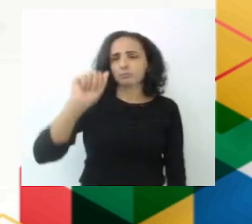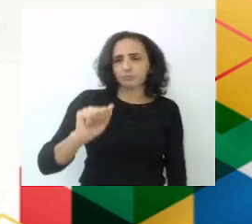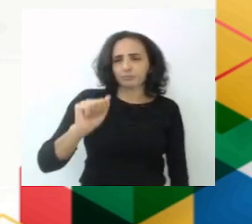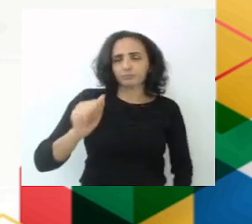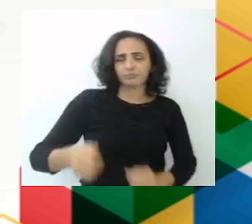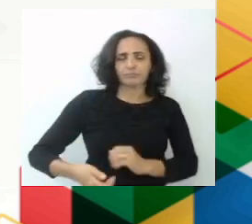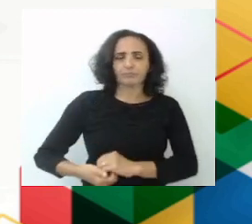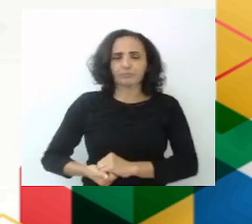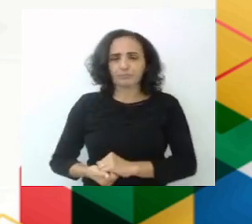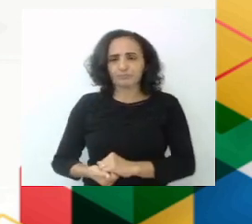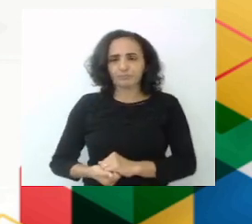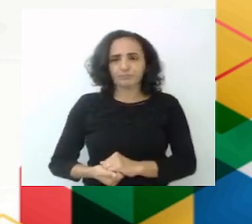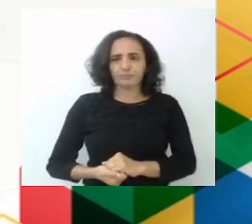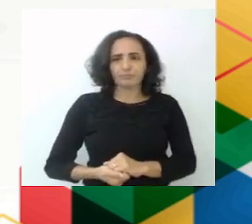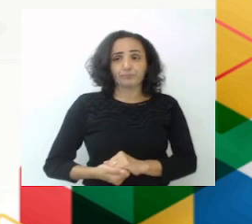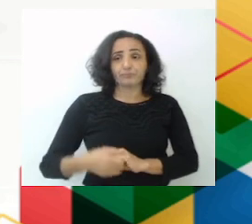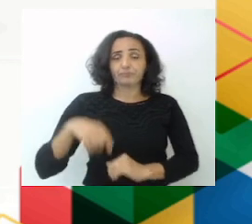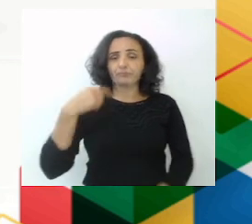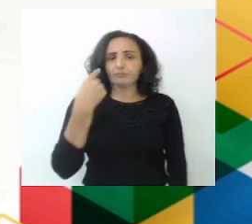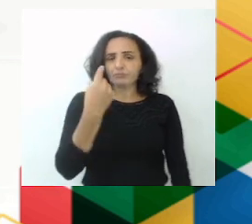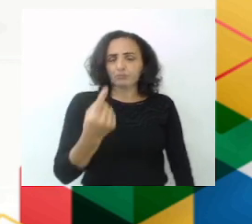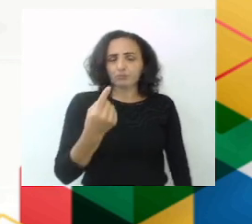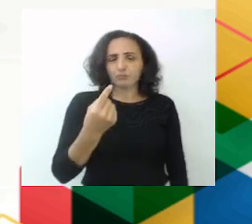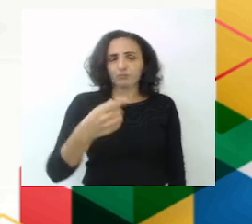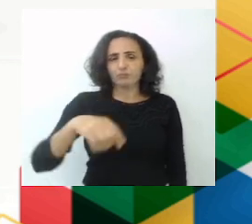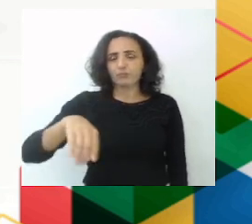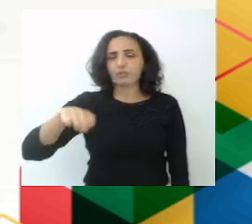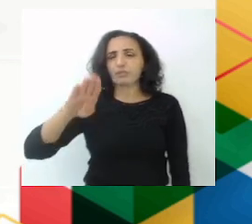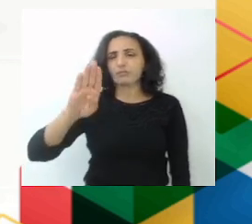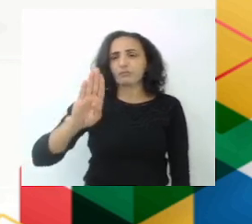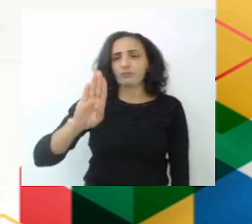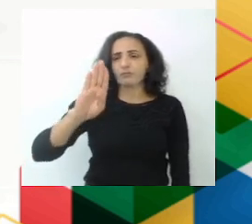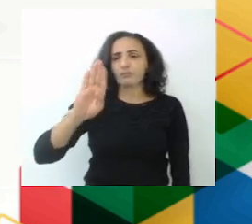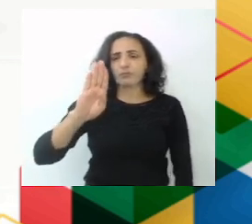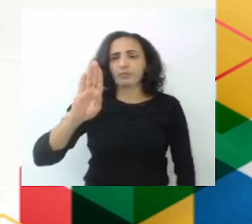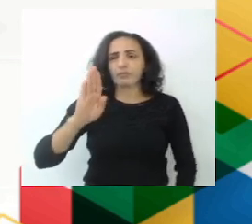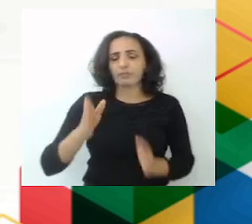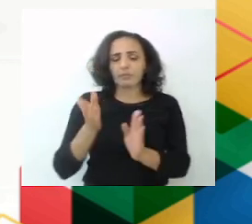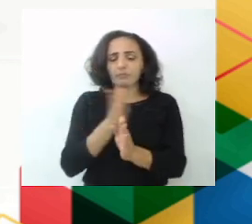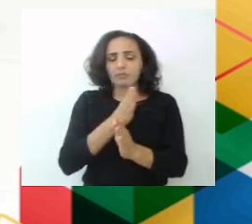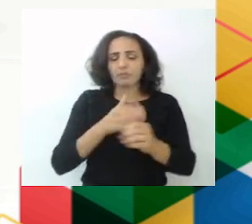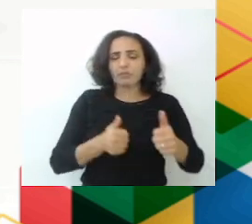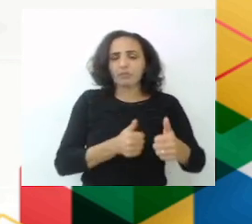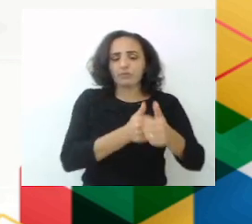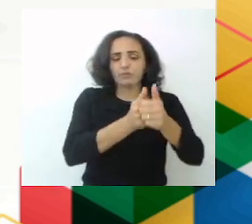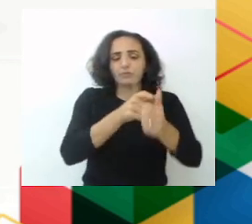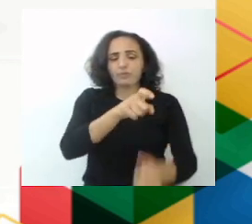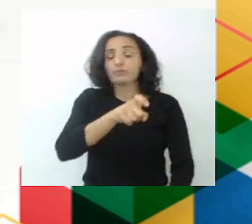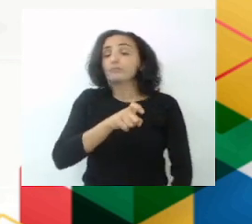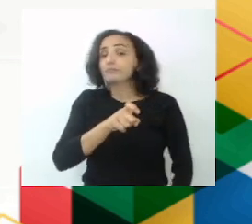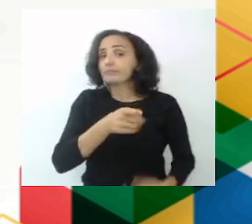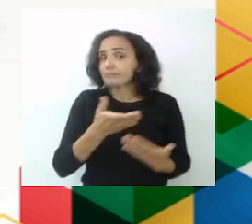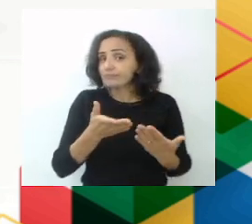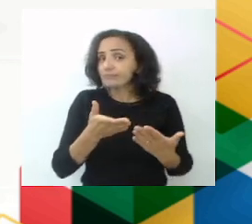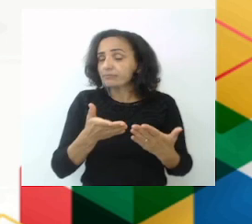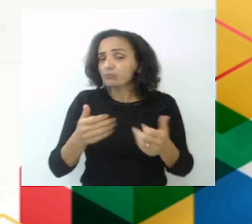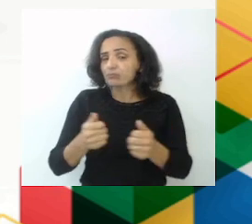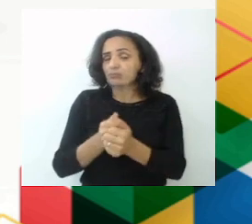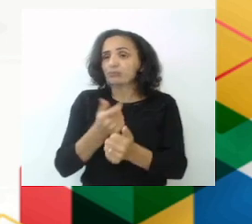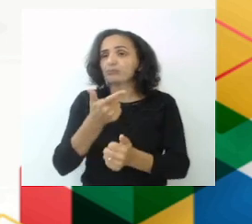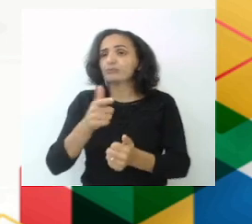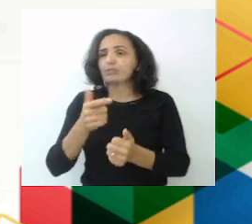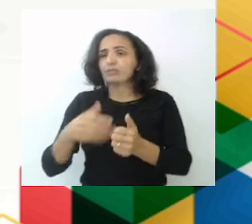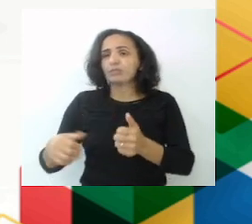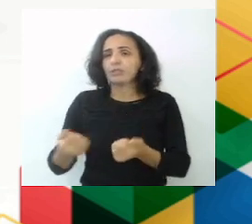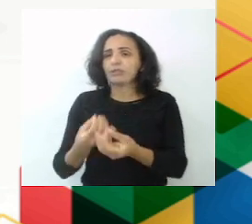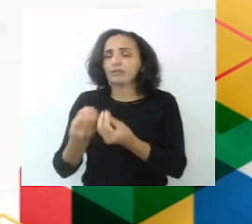caso aqui, o b é o termo que acompanha o x. Olha, na letra D não apareceu o termo que